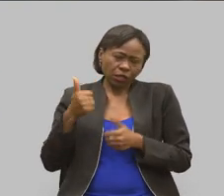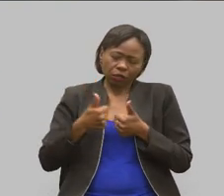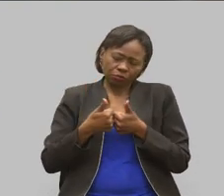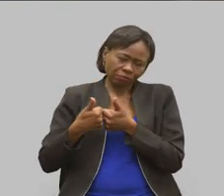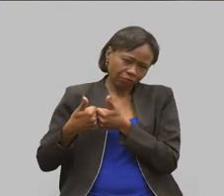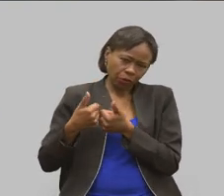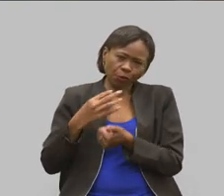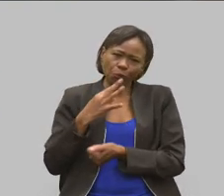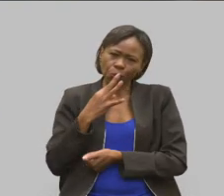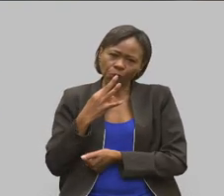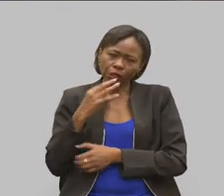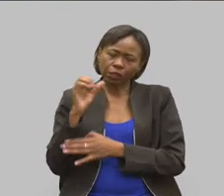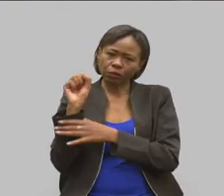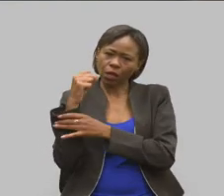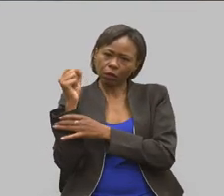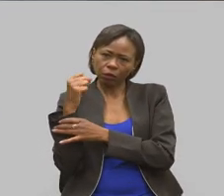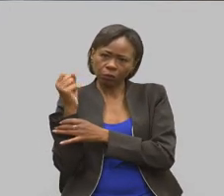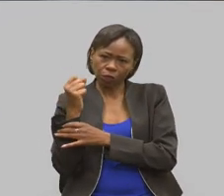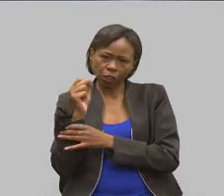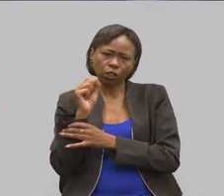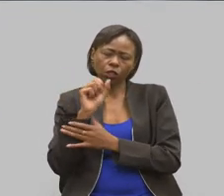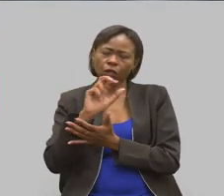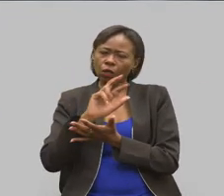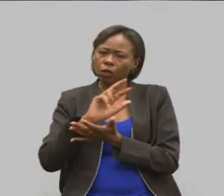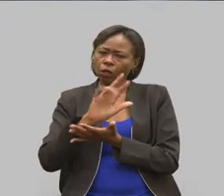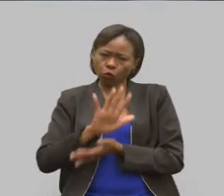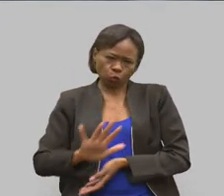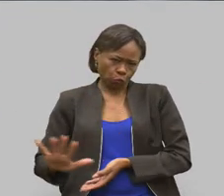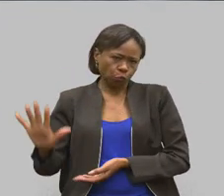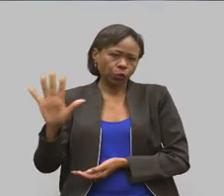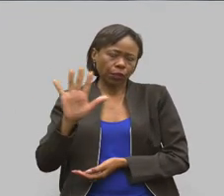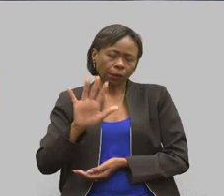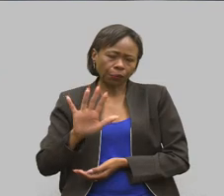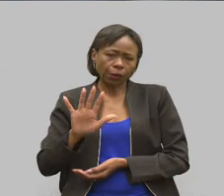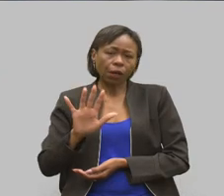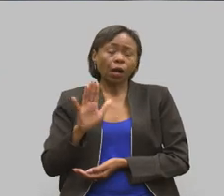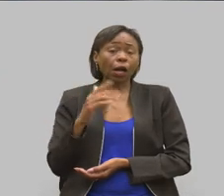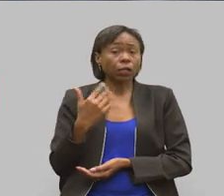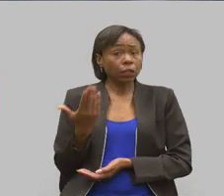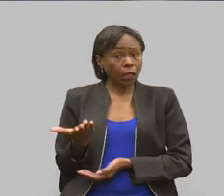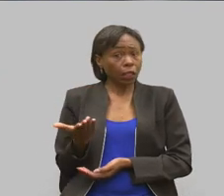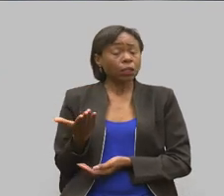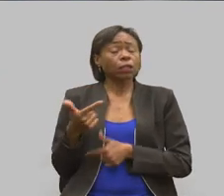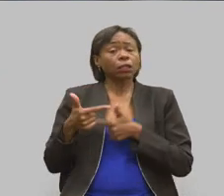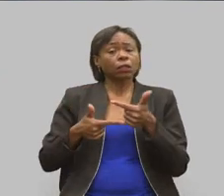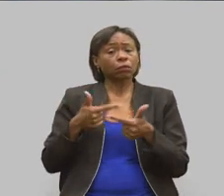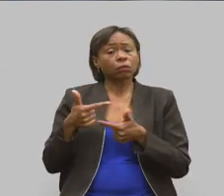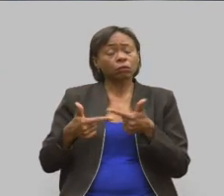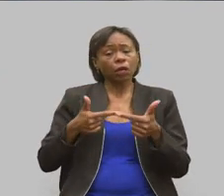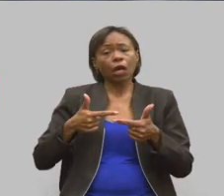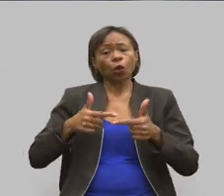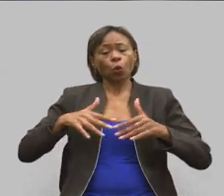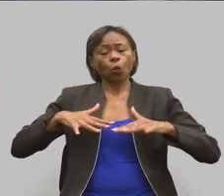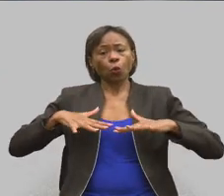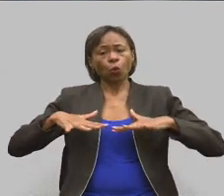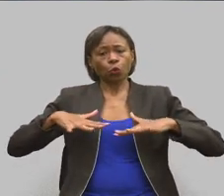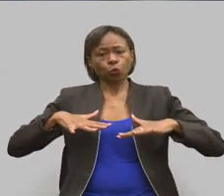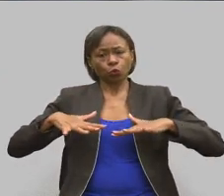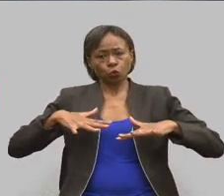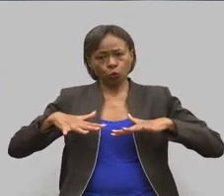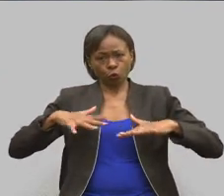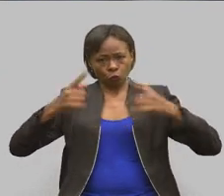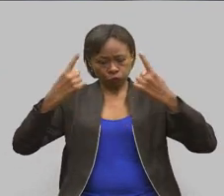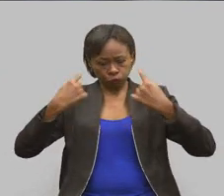fisioterapeutas em geral e e nós geralmente o fisioterapeuta trabalha a parte motora são os movimentos das pessoas